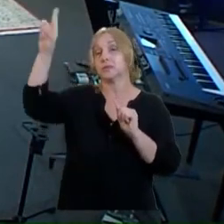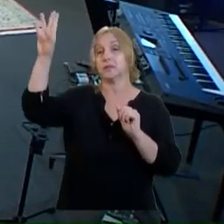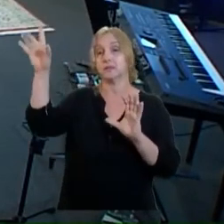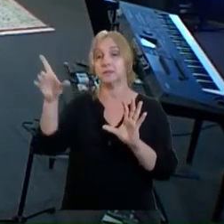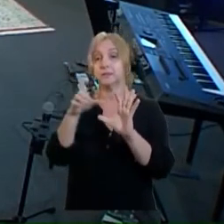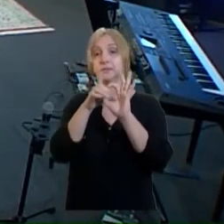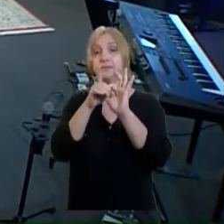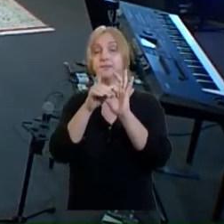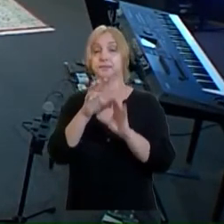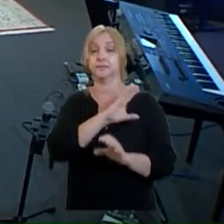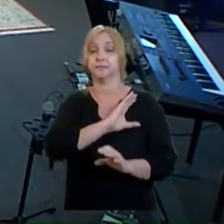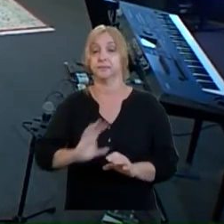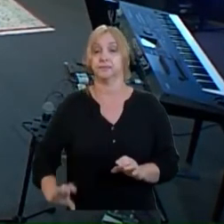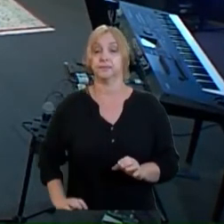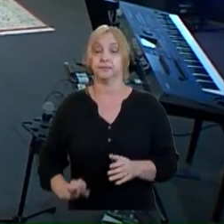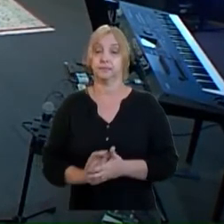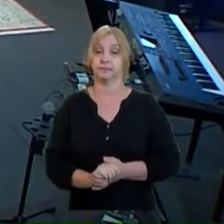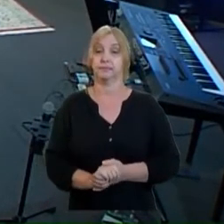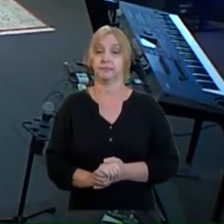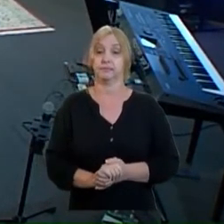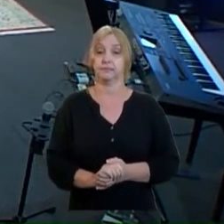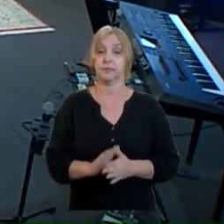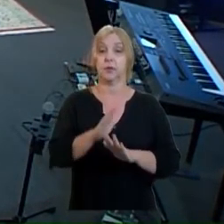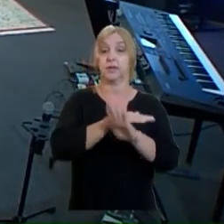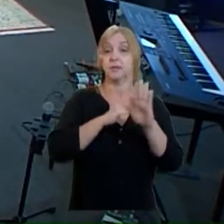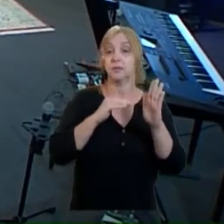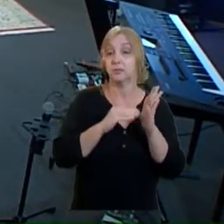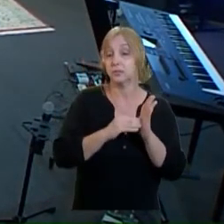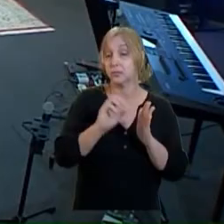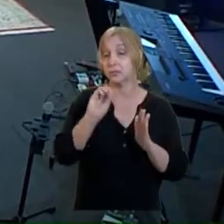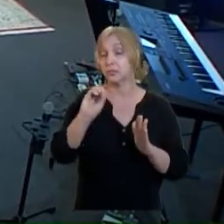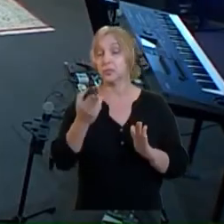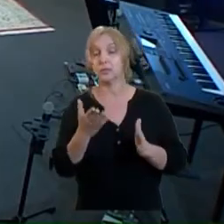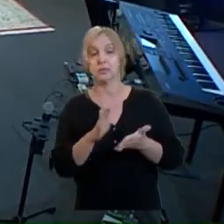de Deus. Ou é tudo ou é nada.